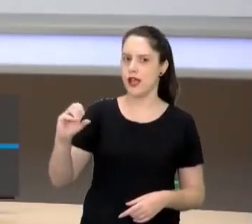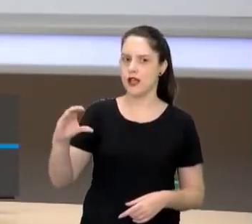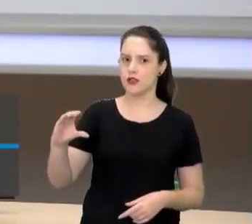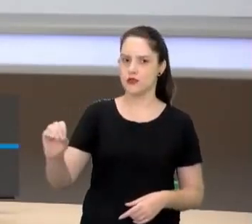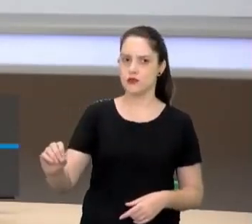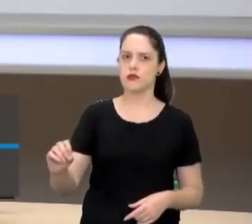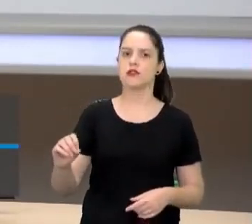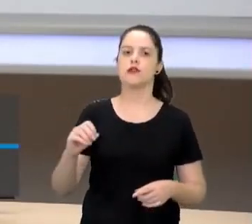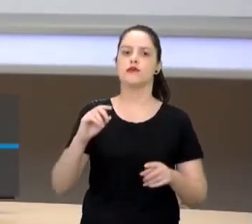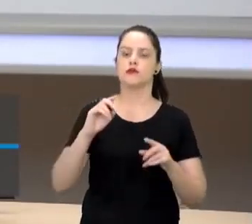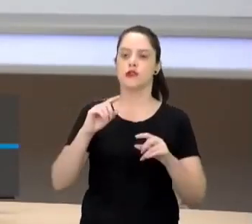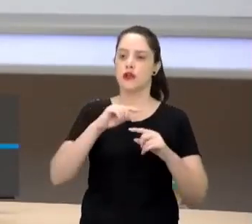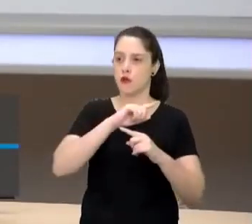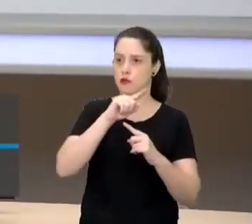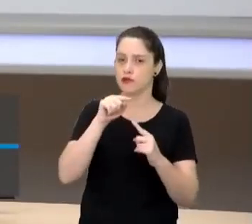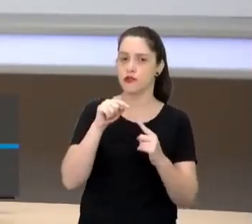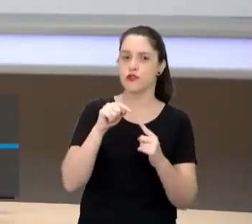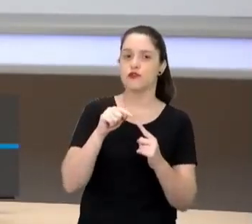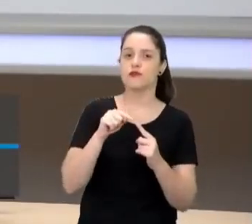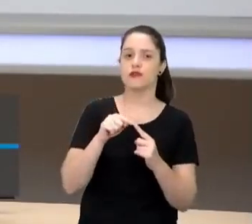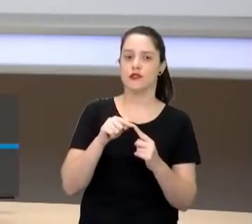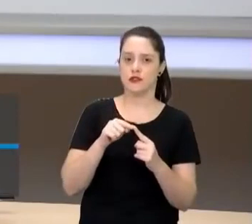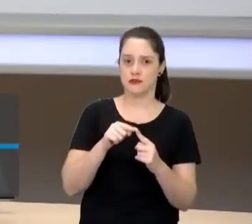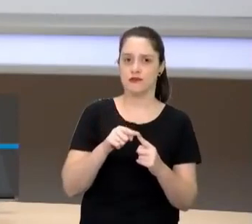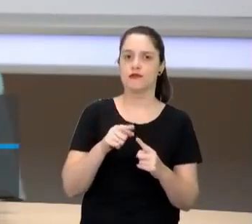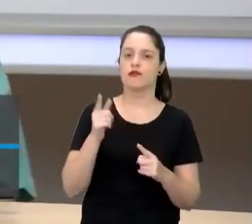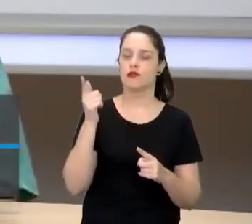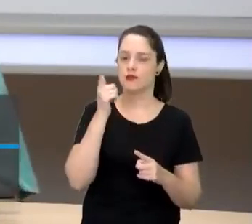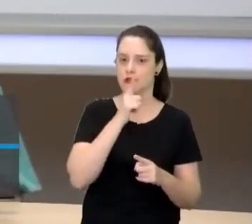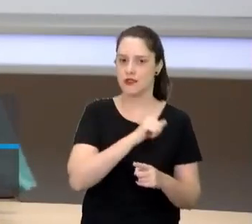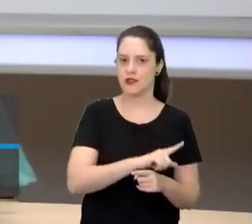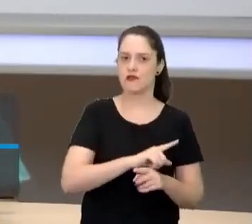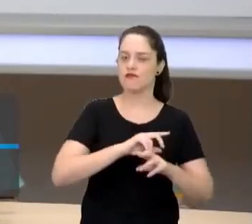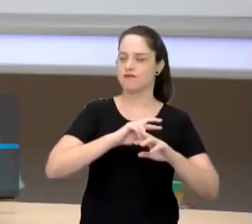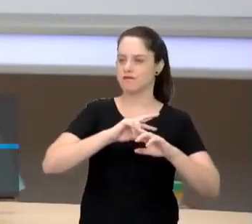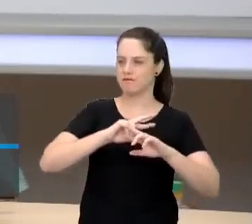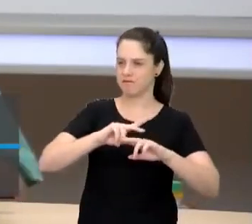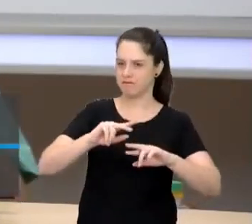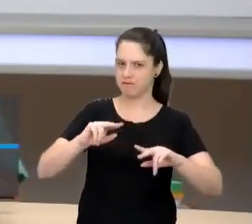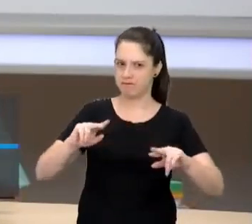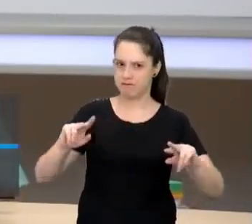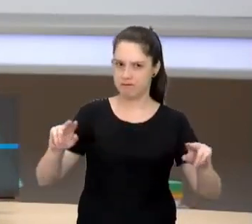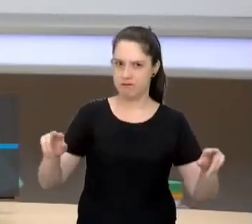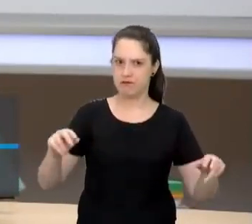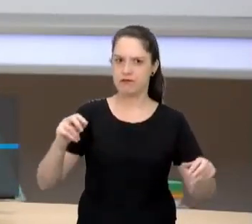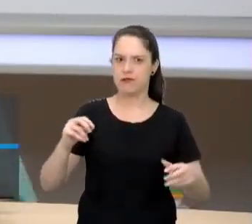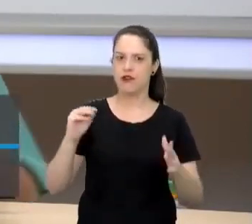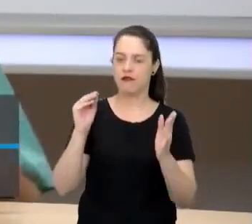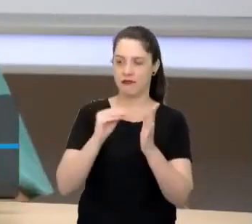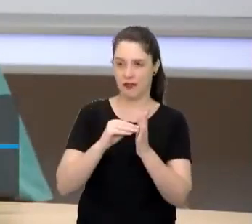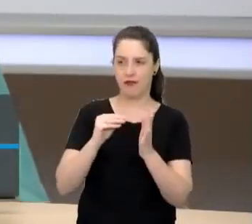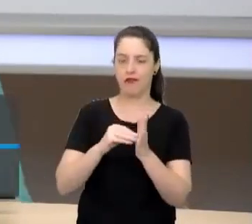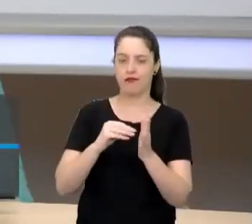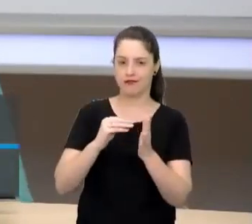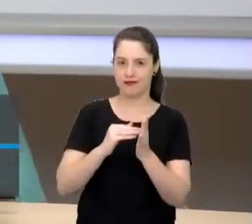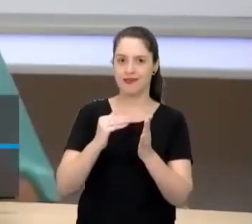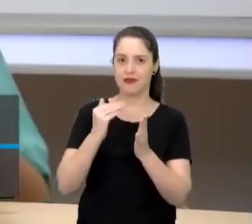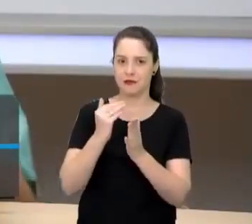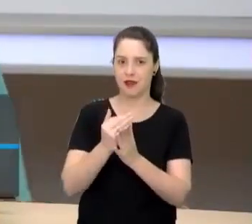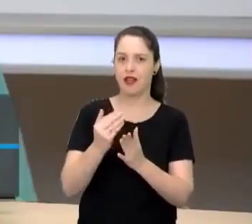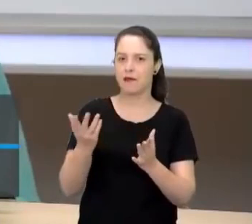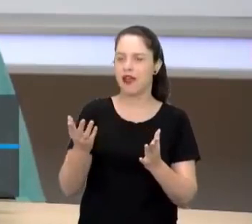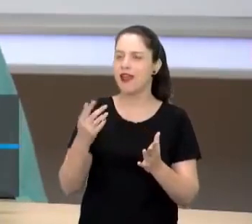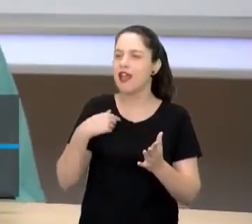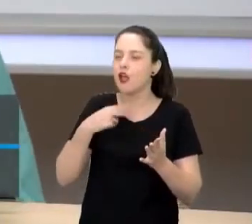estabelecer metas e objetivos junto com os estudantes. Então são vários aqui, está bombando, Gi. É tão gostoso